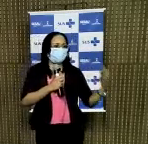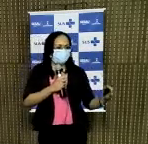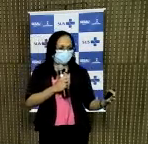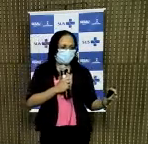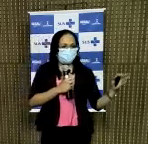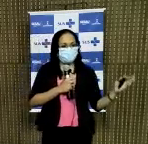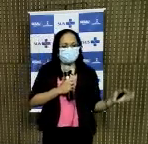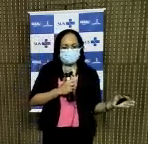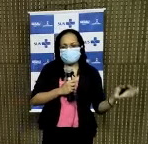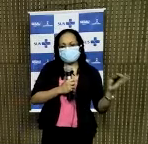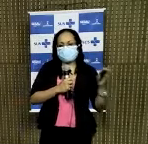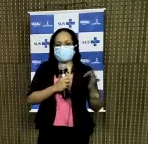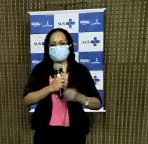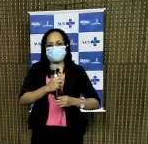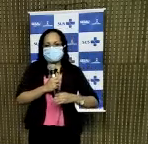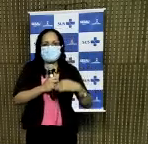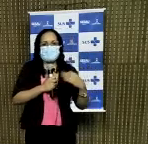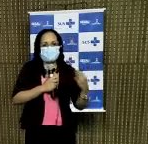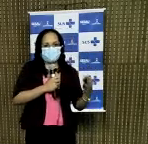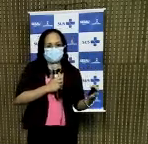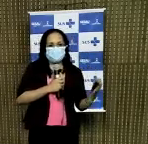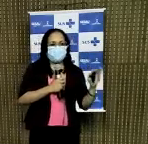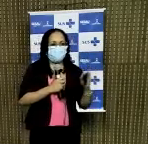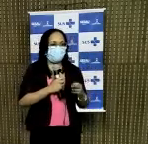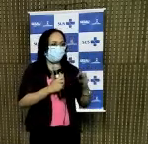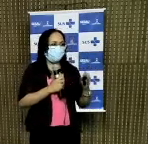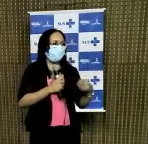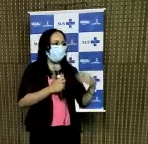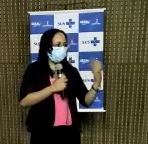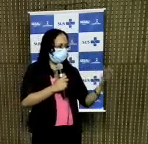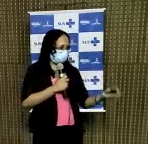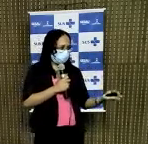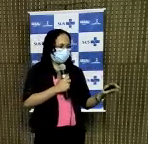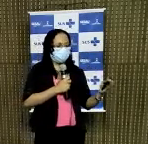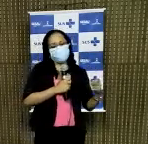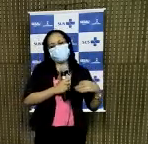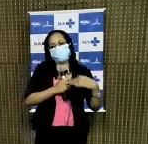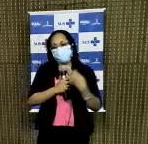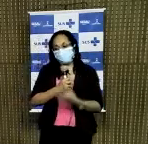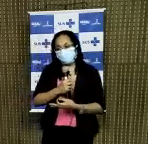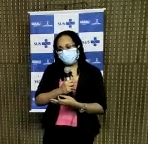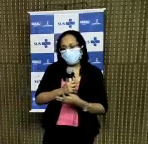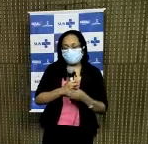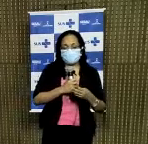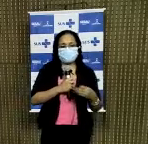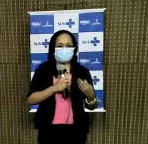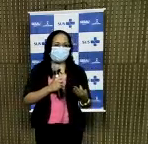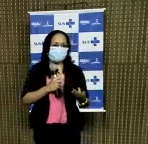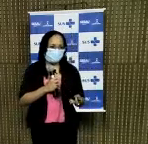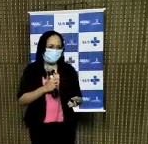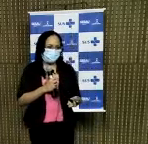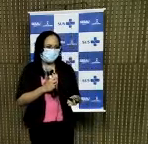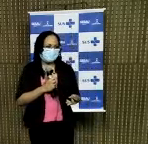consegue quantificar. A gente sabe que não está a contento, mas a gente não tem noção do tanto, né? Tudo isso pode